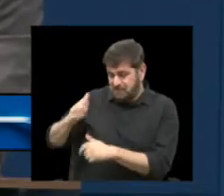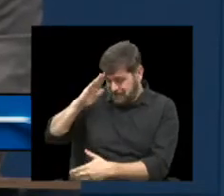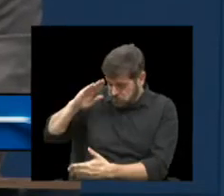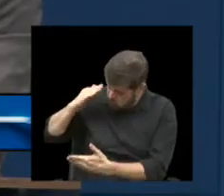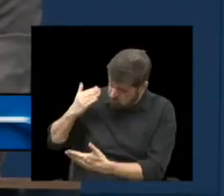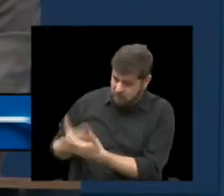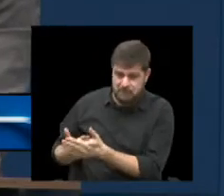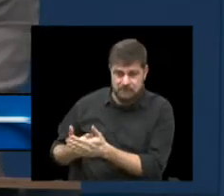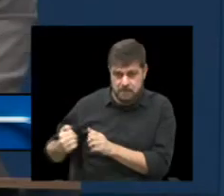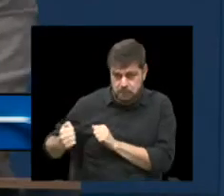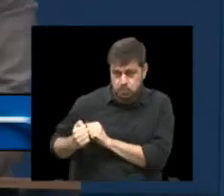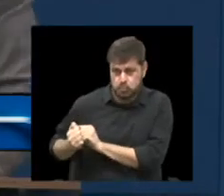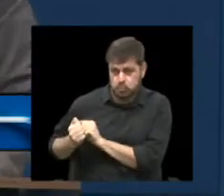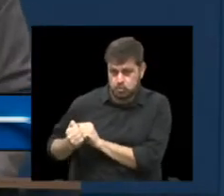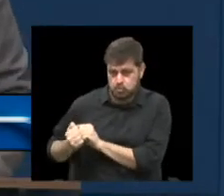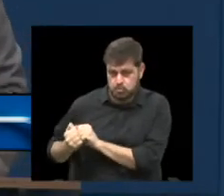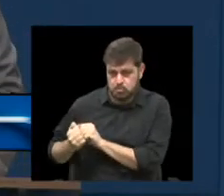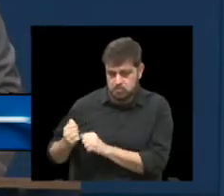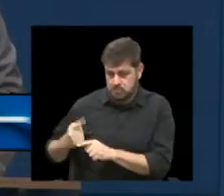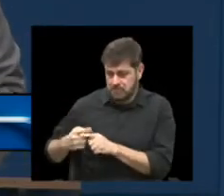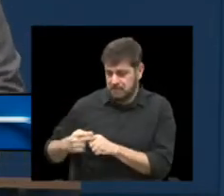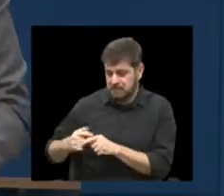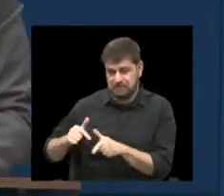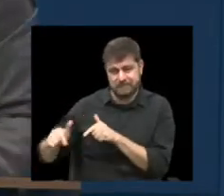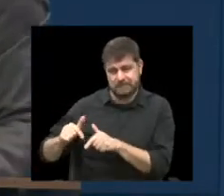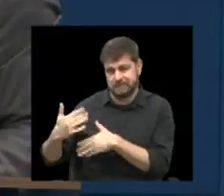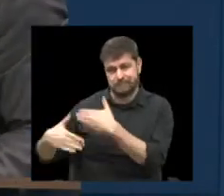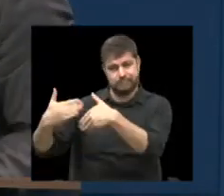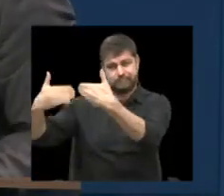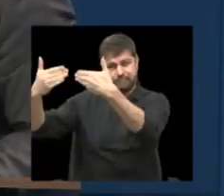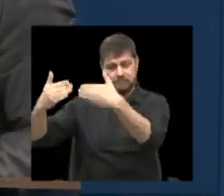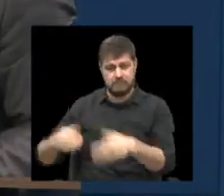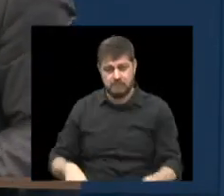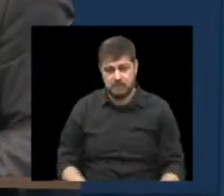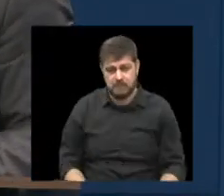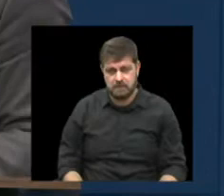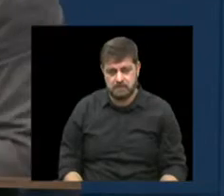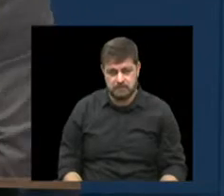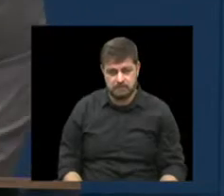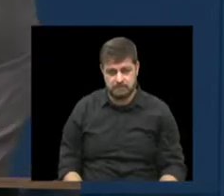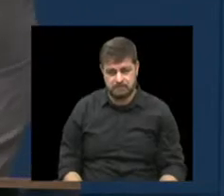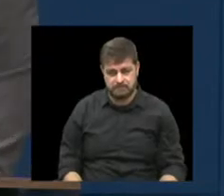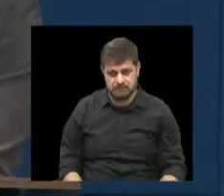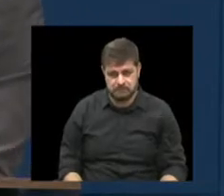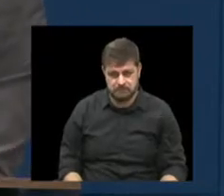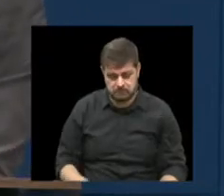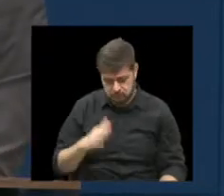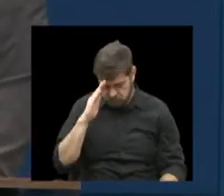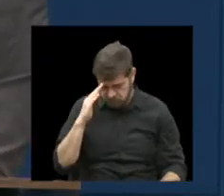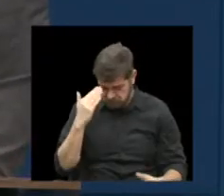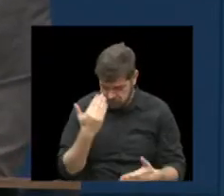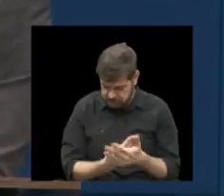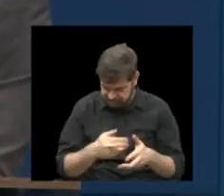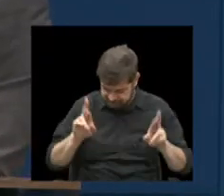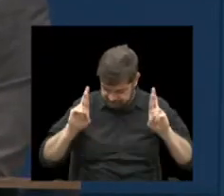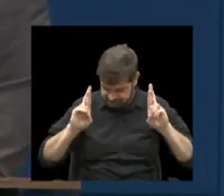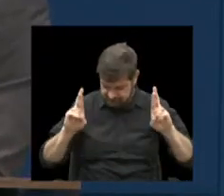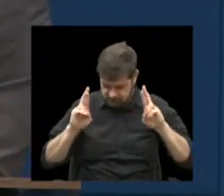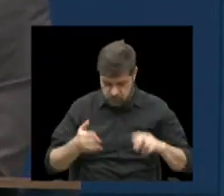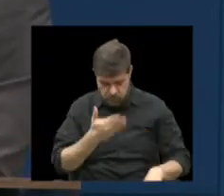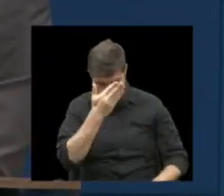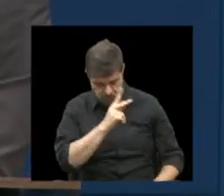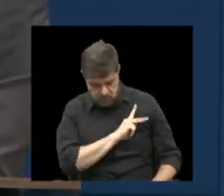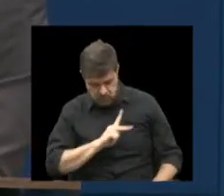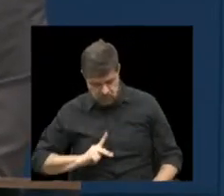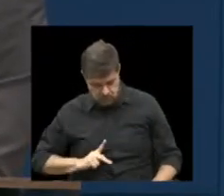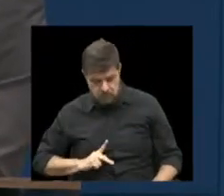lado, né? Senão nós não desenvolvemos o trabalho. Então, vereador Rafael Zimbaldi, eu tenho certeza que no final o senhor vai ter uma